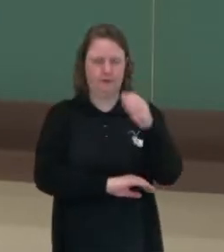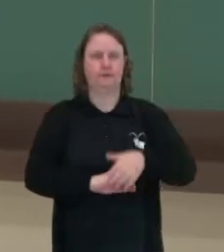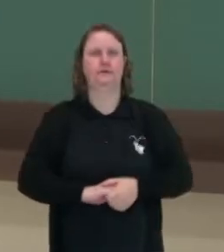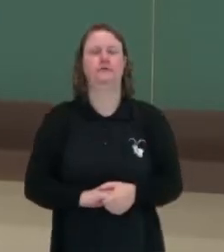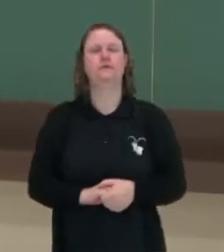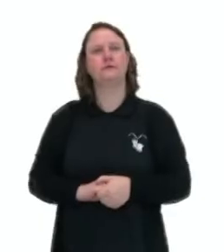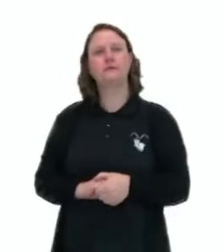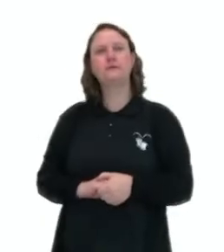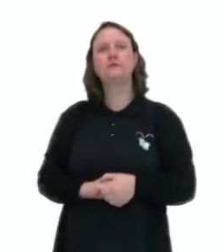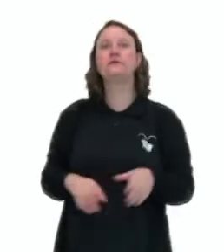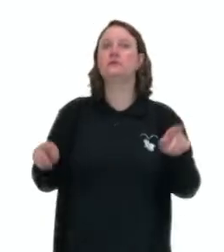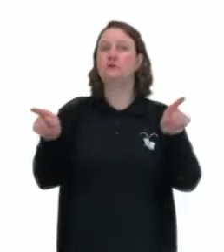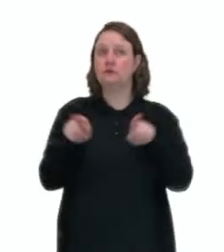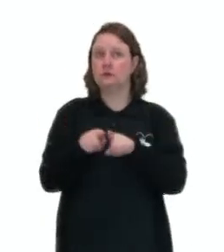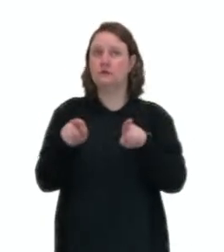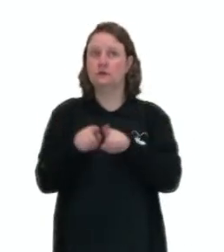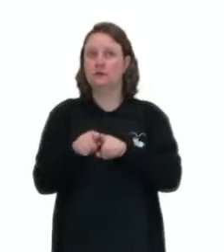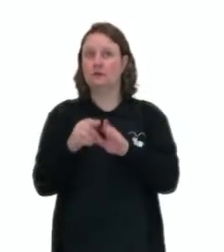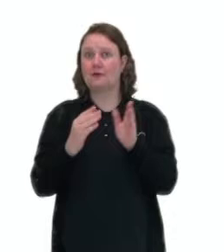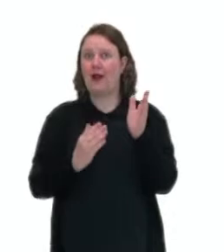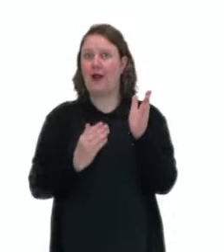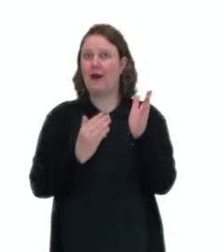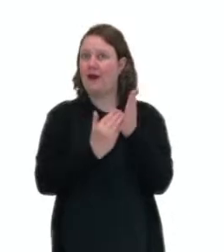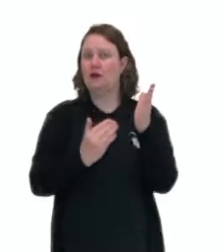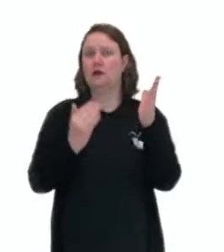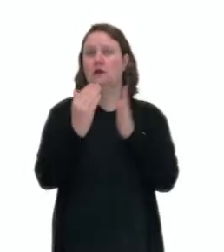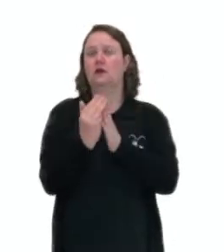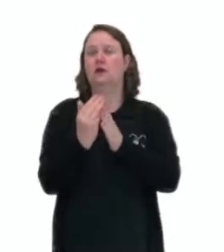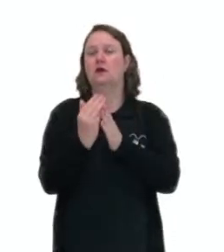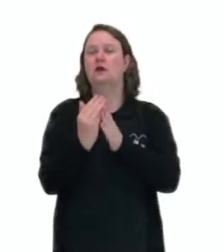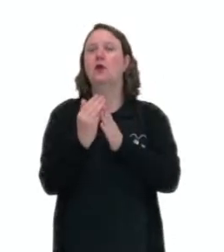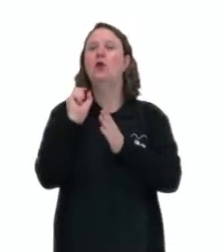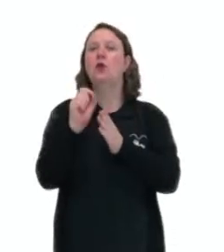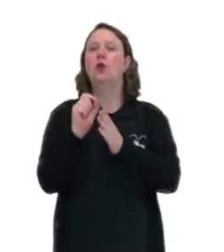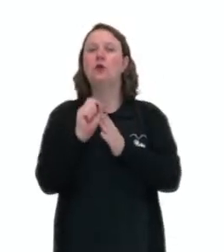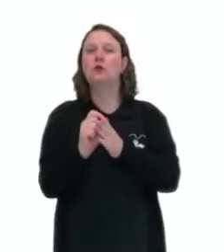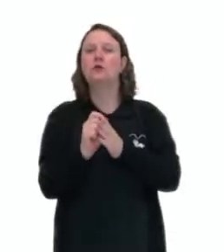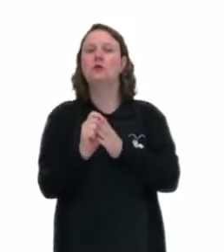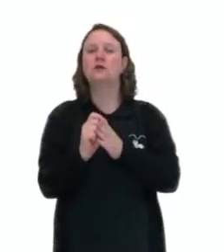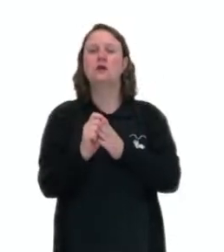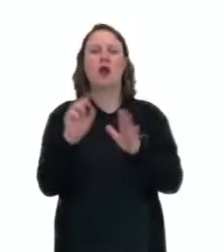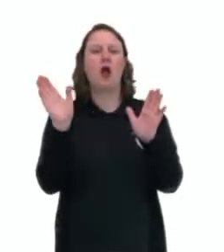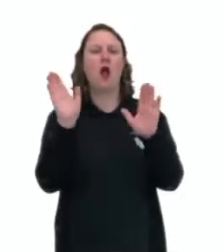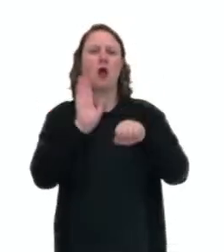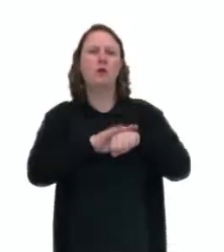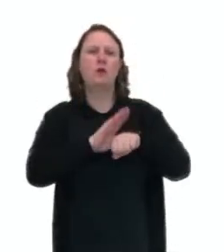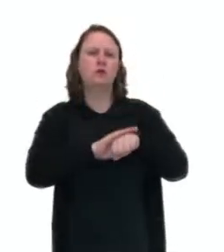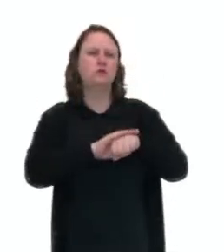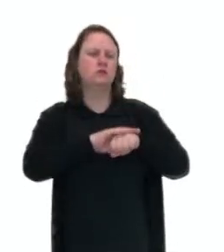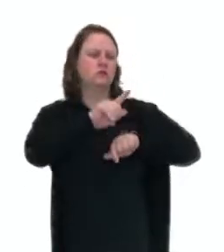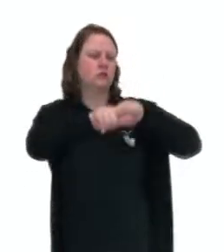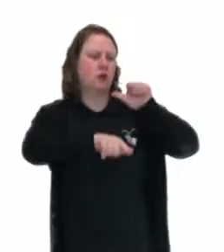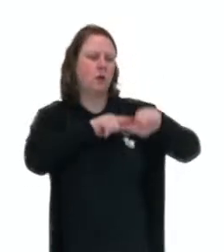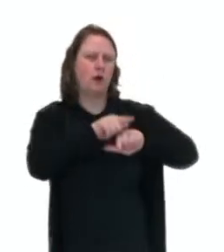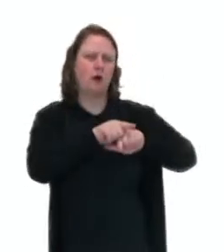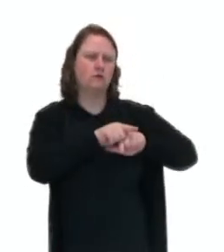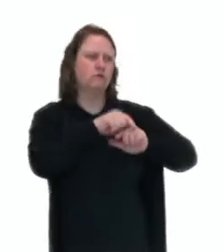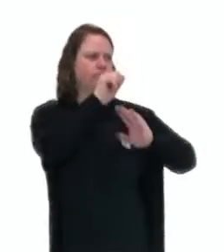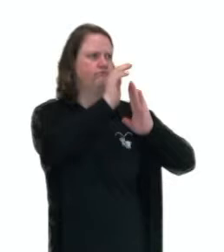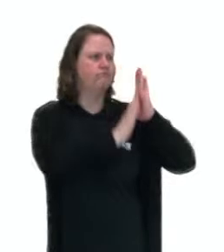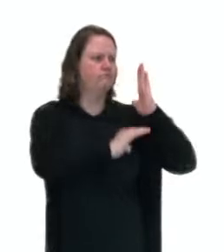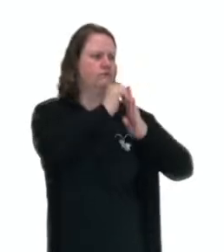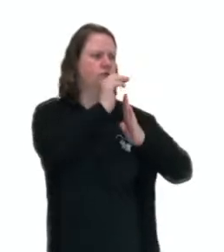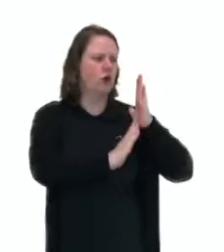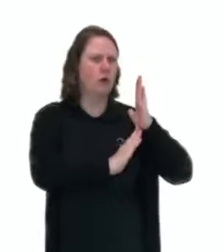natureza. Ela vai além disso, converte o meio ambiente na própria obra visando conscientizar sobre